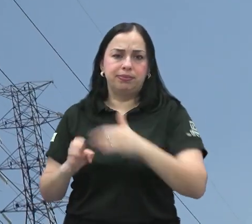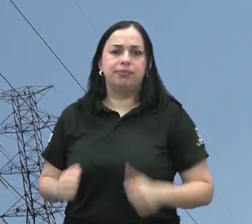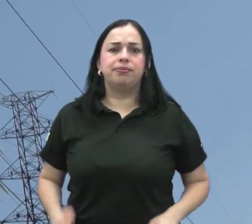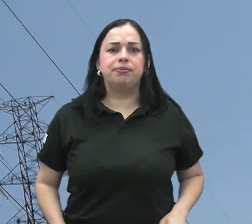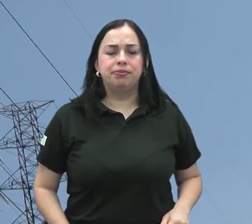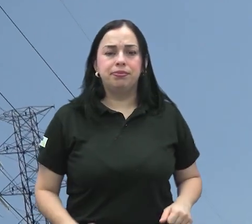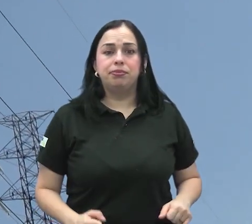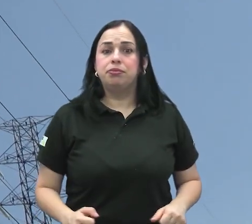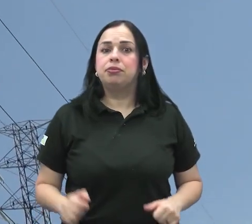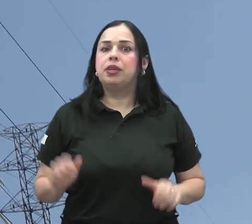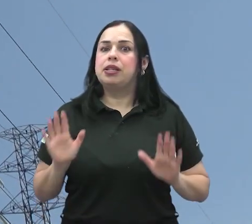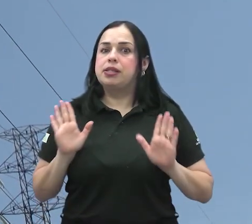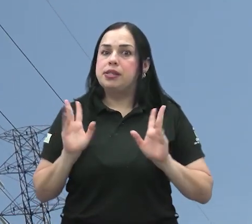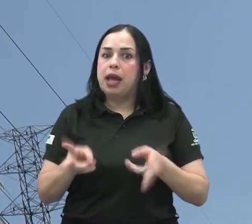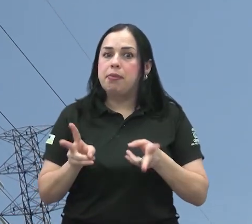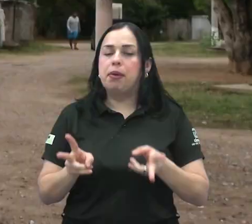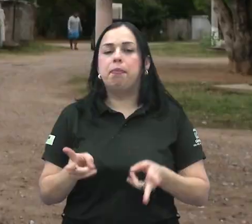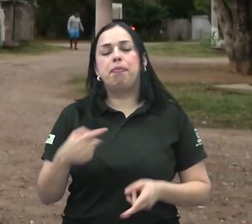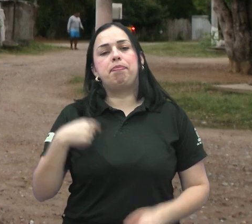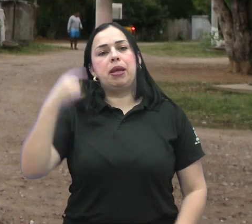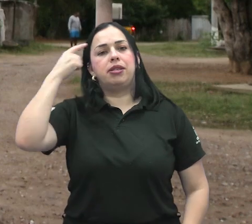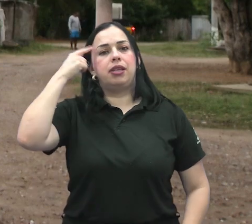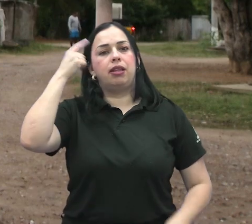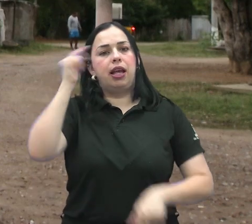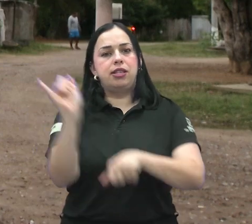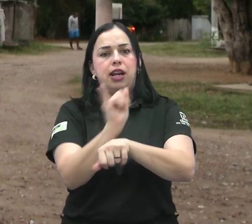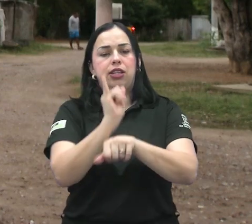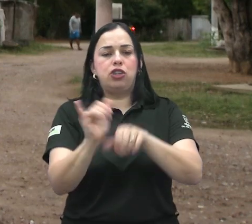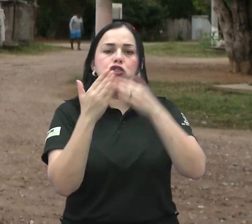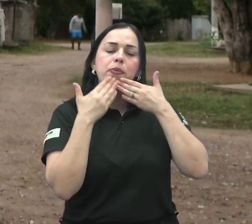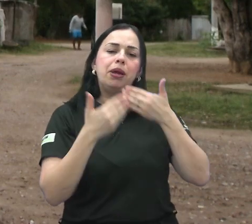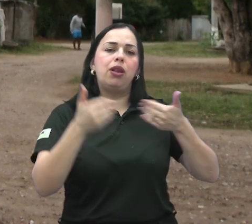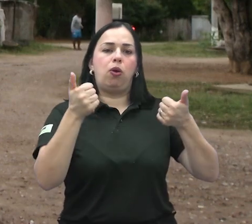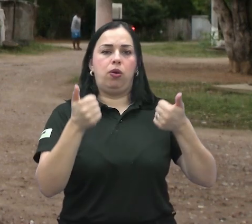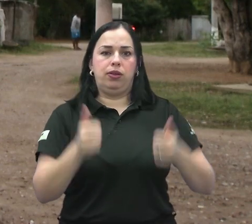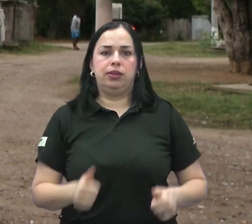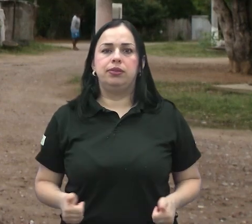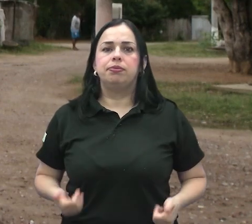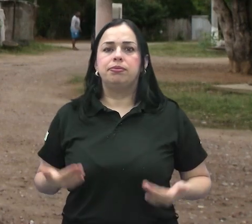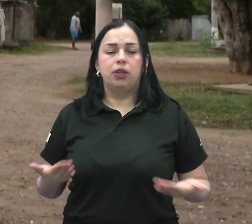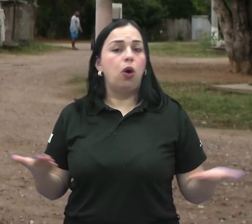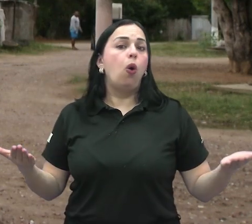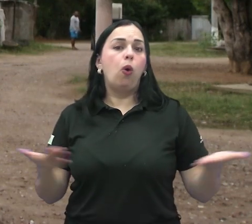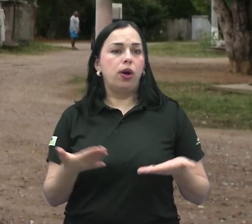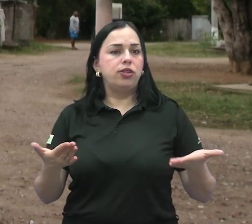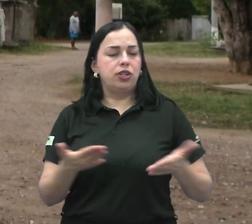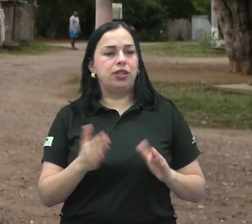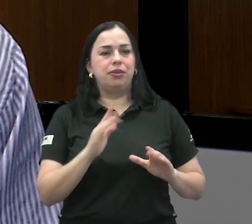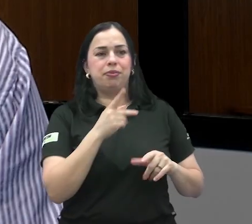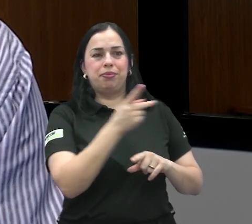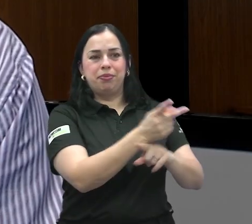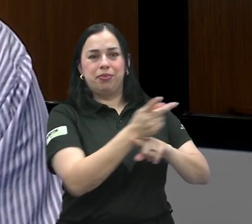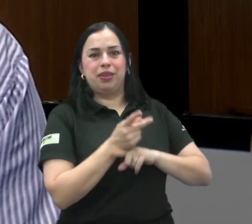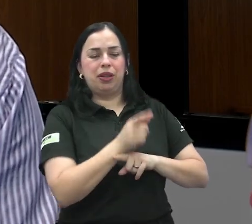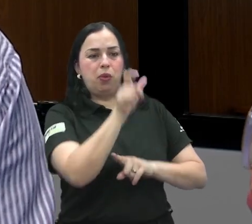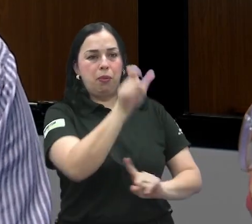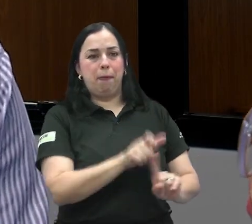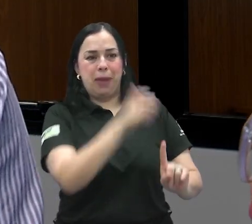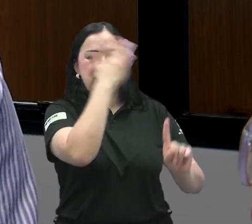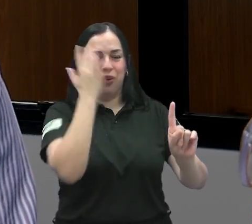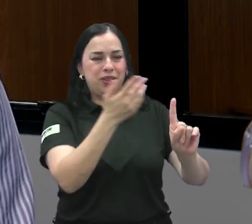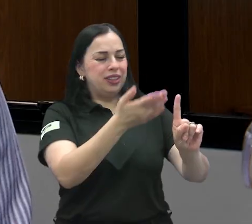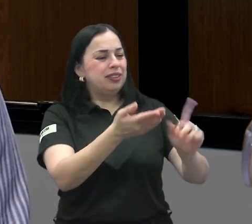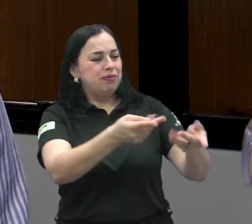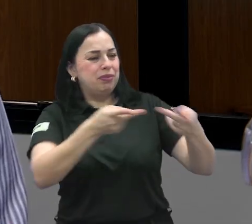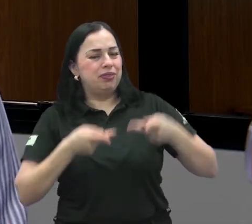das empresas prestadoras do serviço. Tudo visando a melhoria e o bem-estar da população. Inclusive, hoje mesmo eu